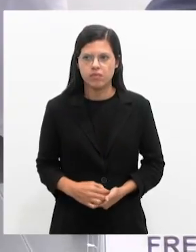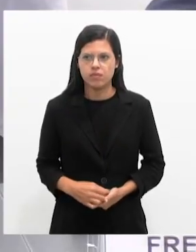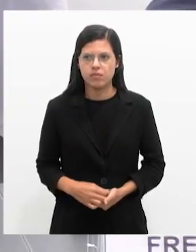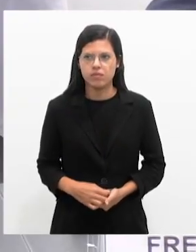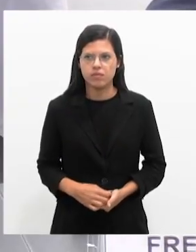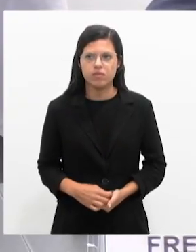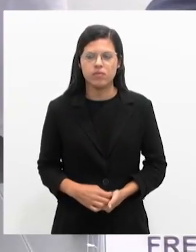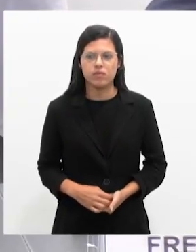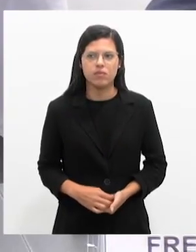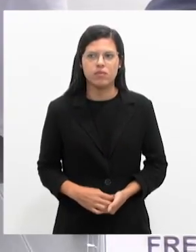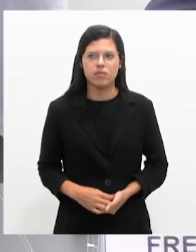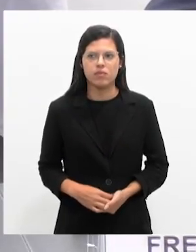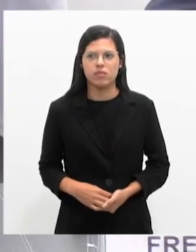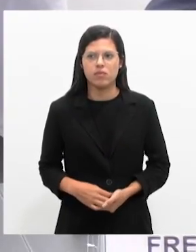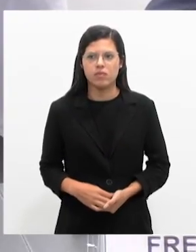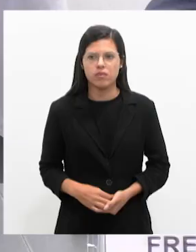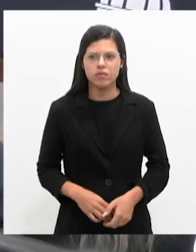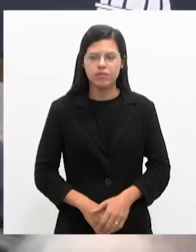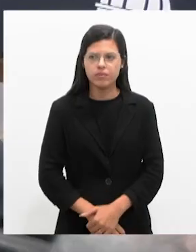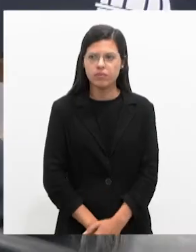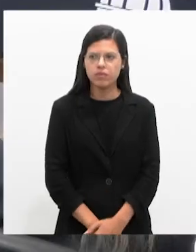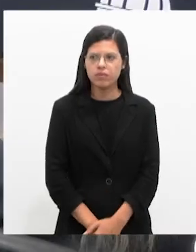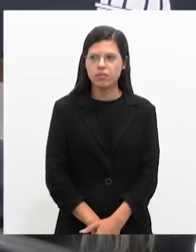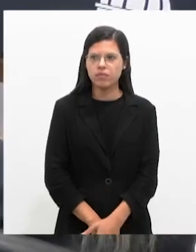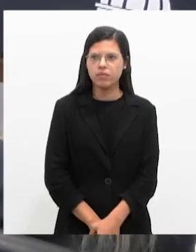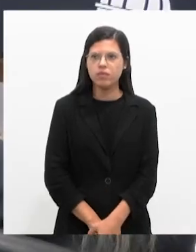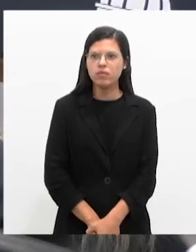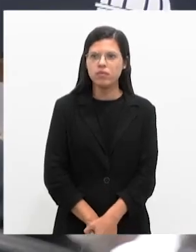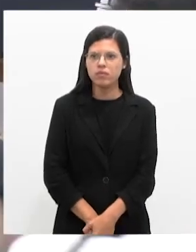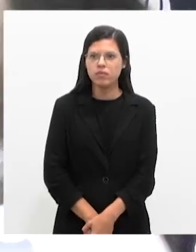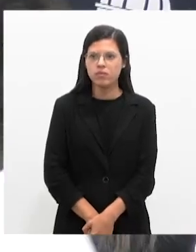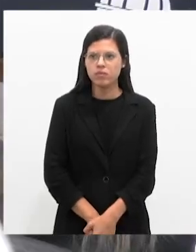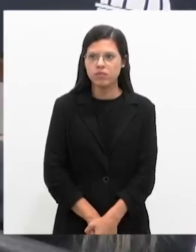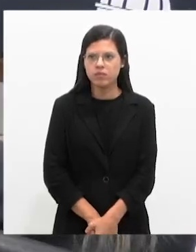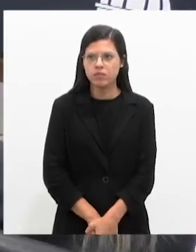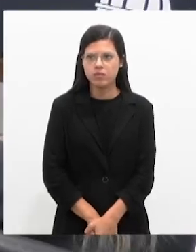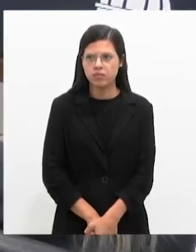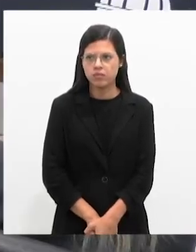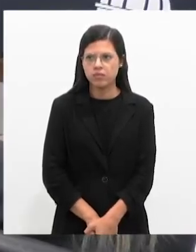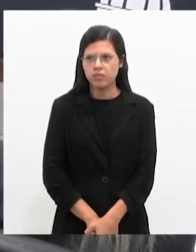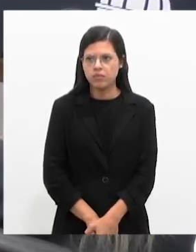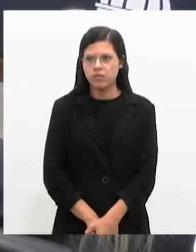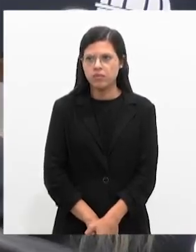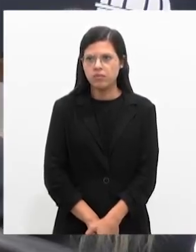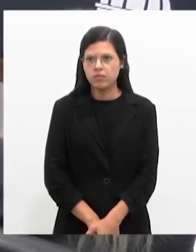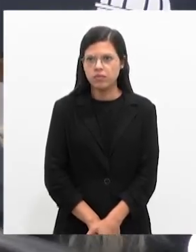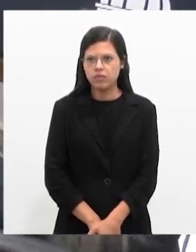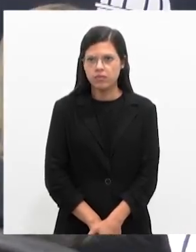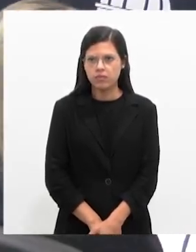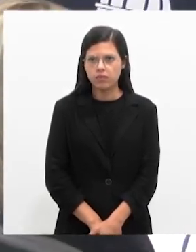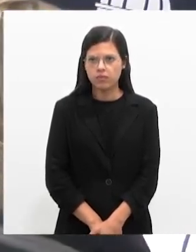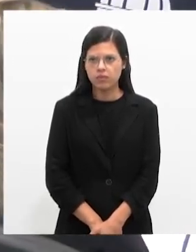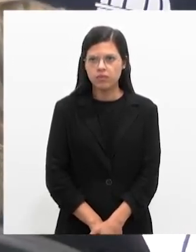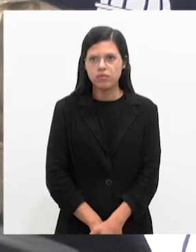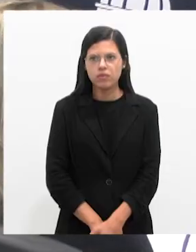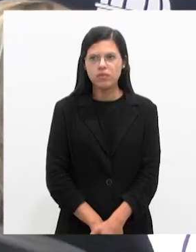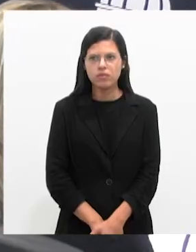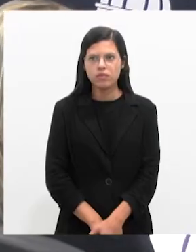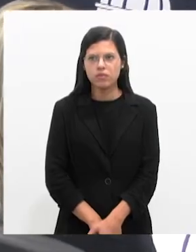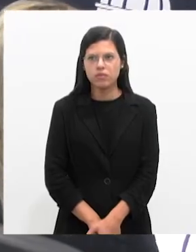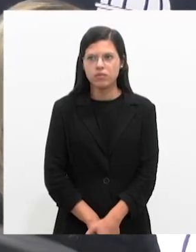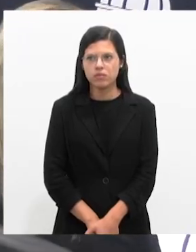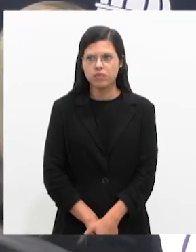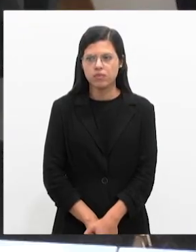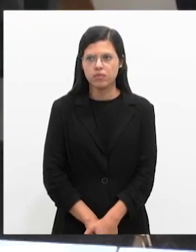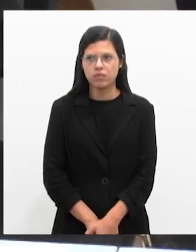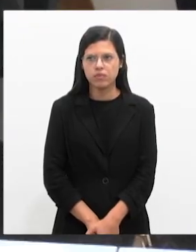É porque a emenda da lei que está tá sendo modificada é que falava em autoriza o Poder Pois Executivo. Está